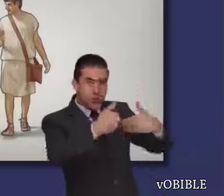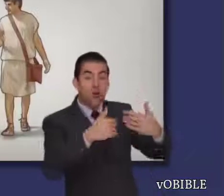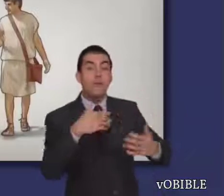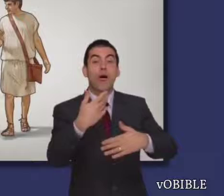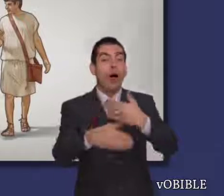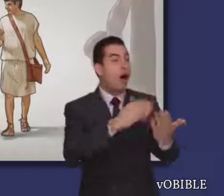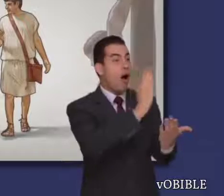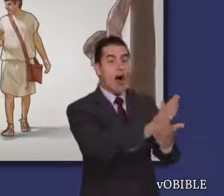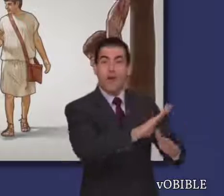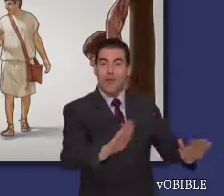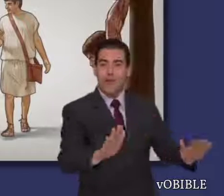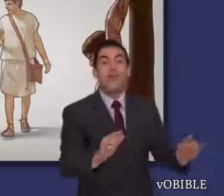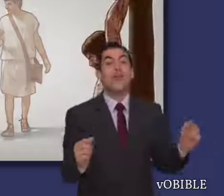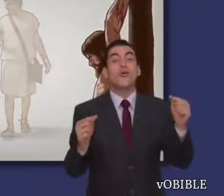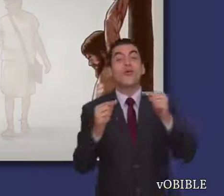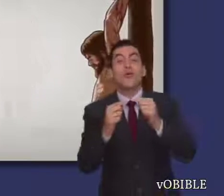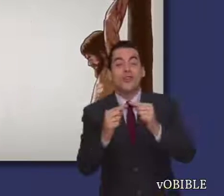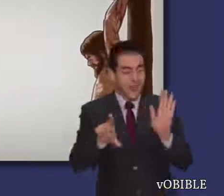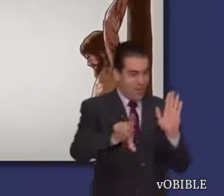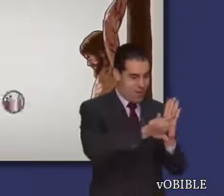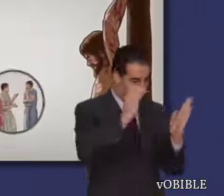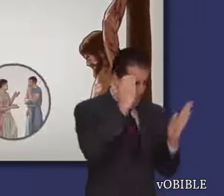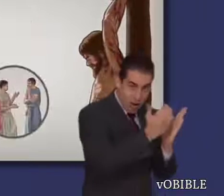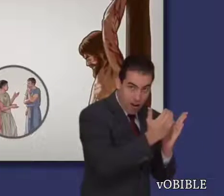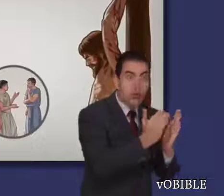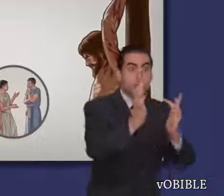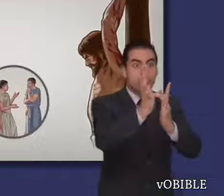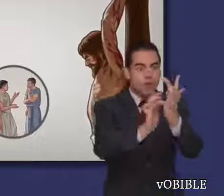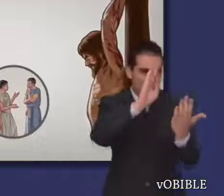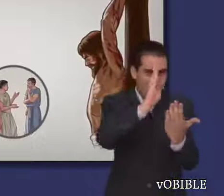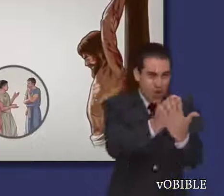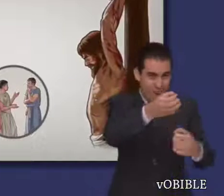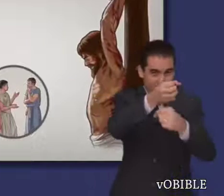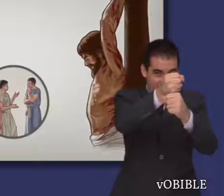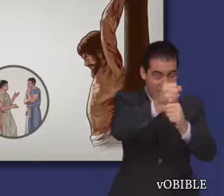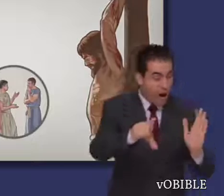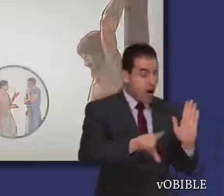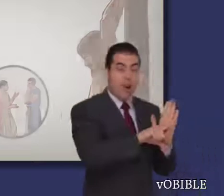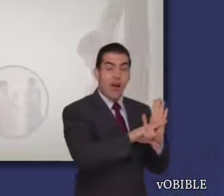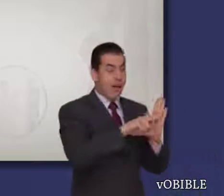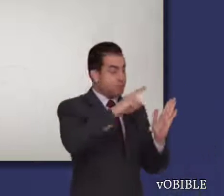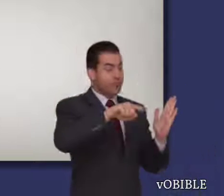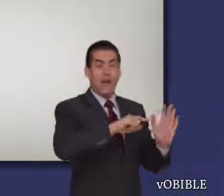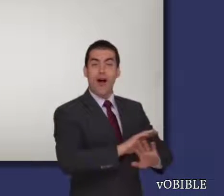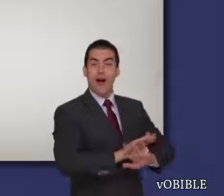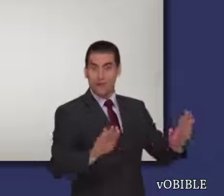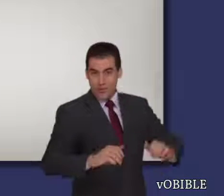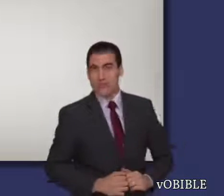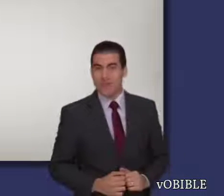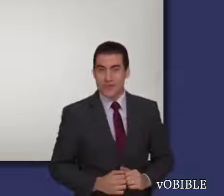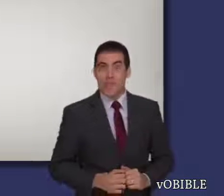um tutor que conduziu as pessoas a Cristo. O que torna uma pessoa justa é a fé em Jesus.